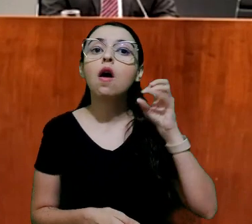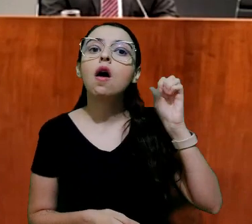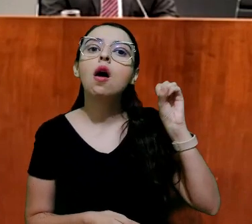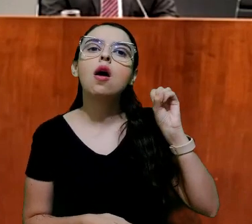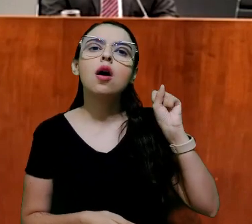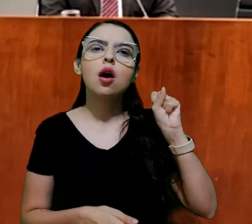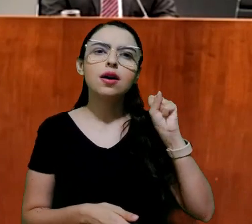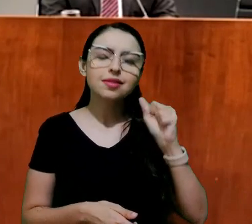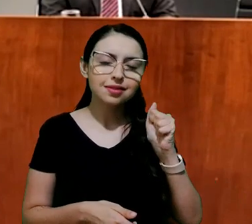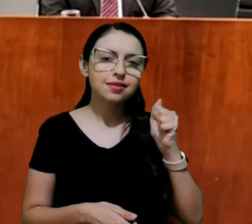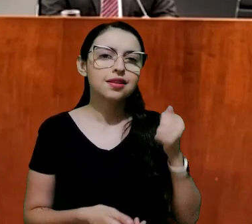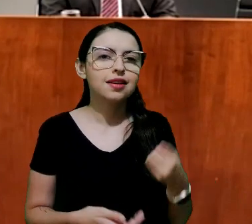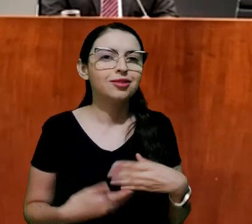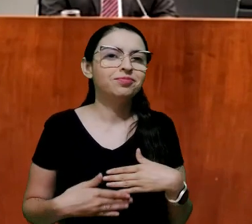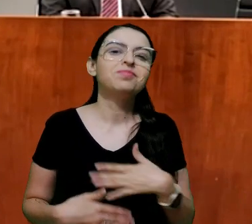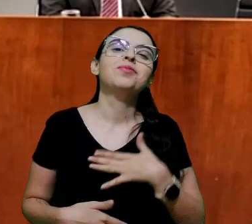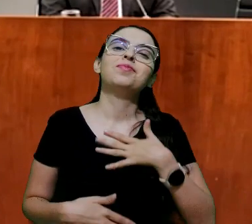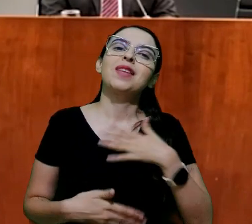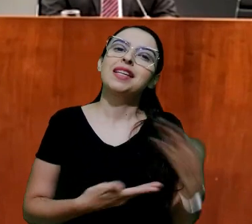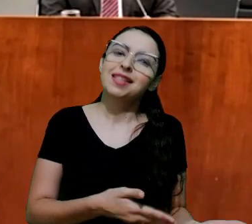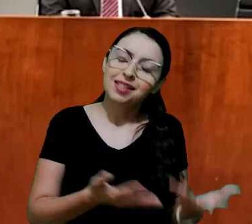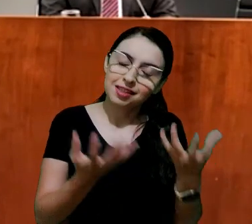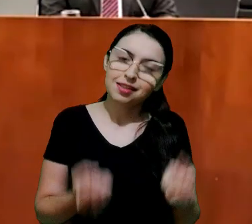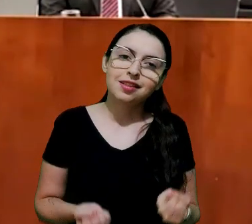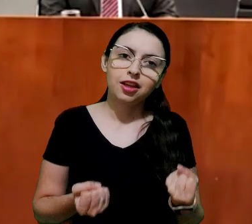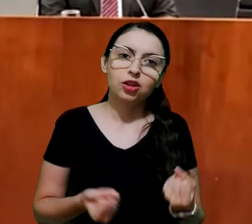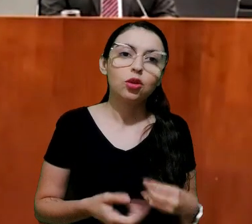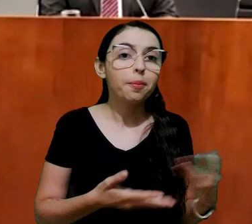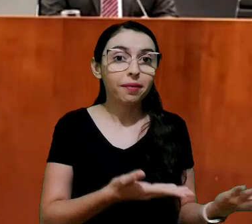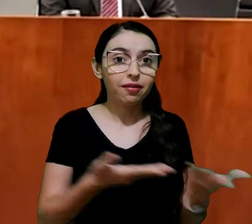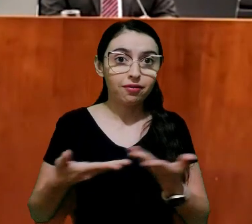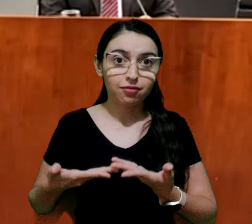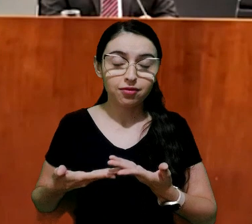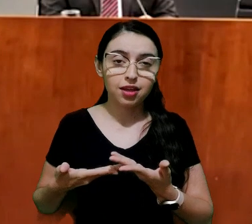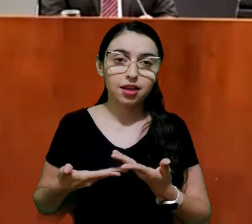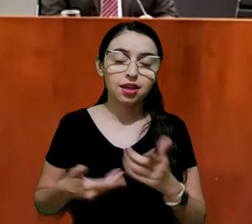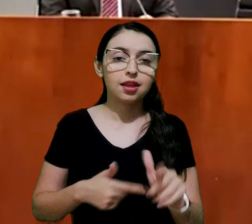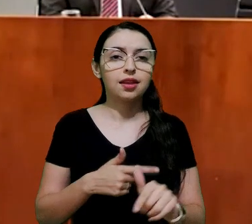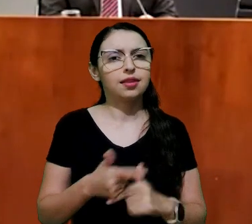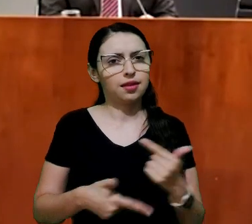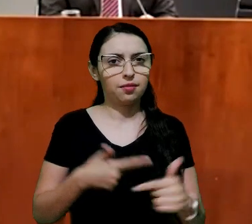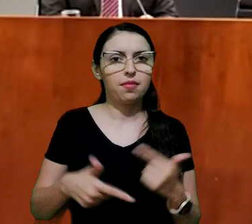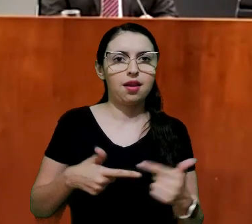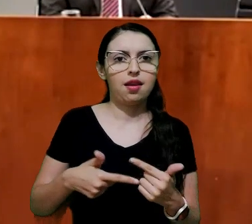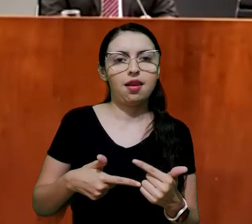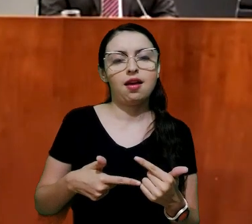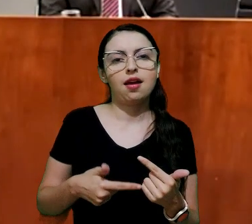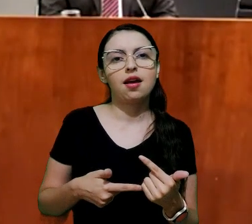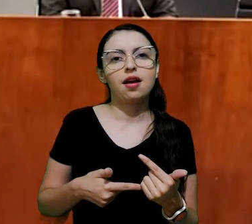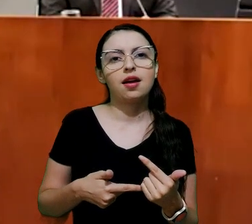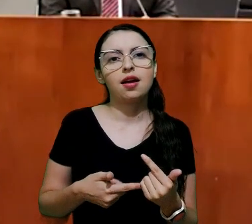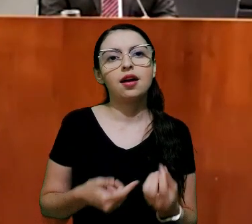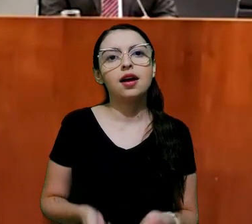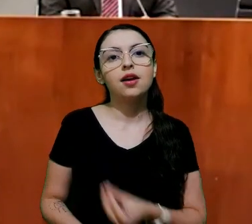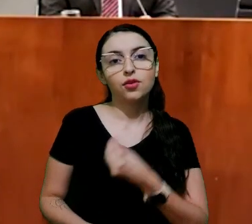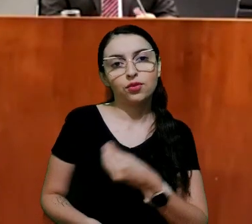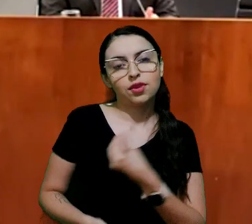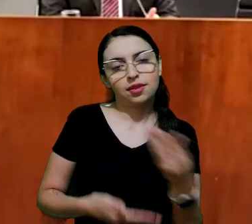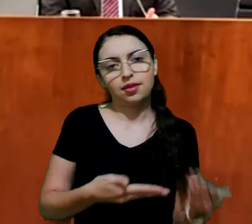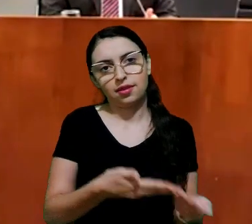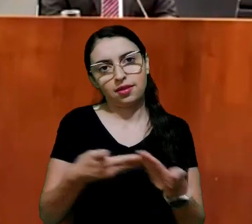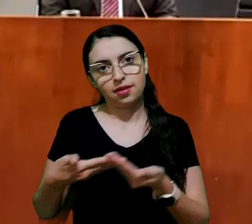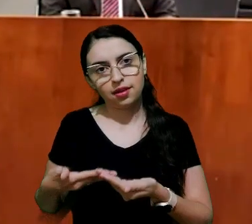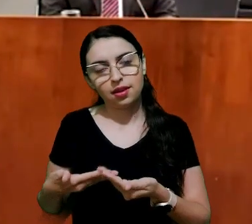não somente para participar desse curso, mas também para estar aqui presencialmente. A professora Rosa Neri, que é